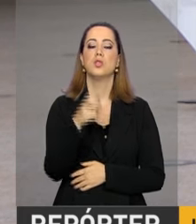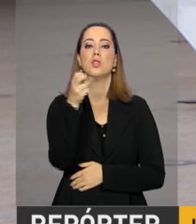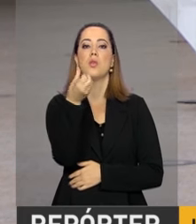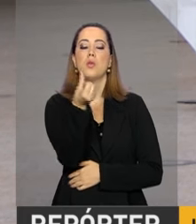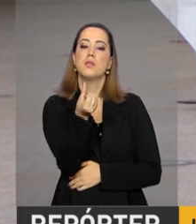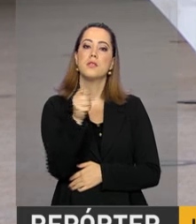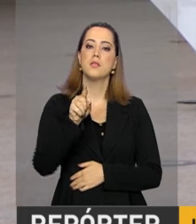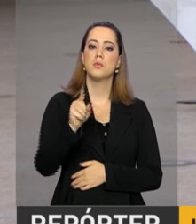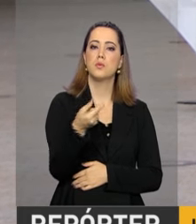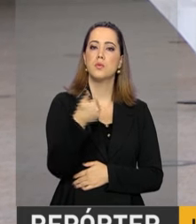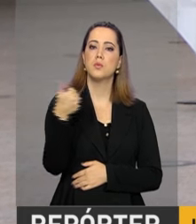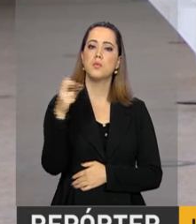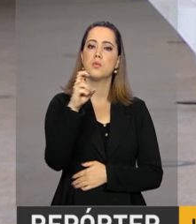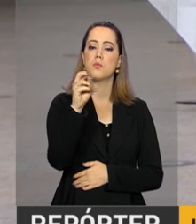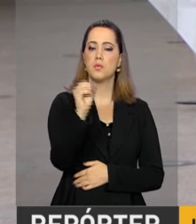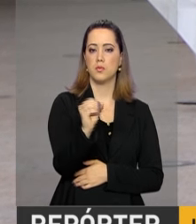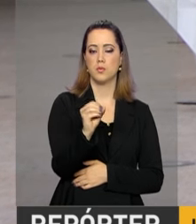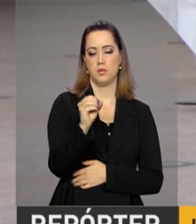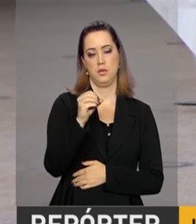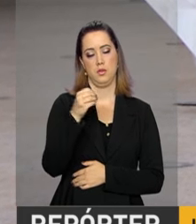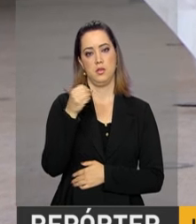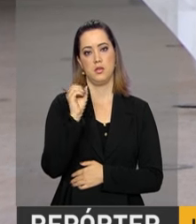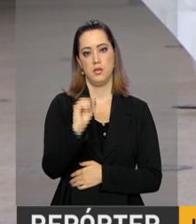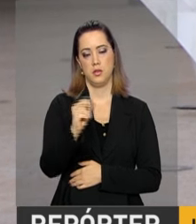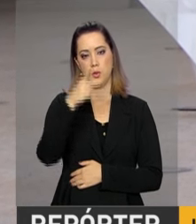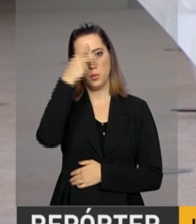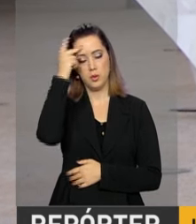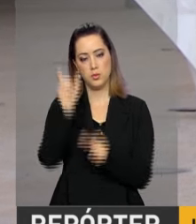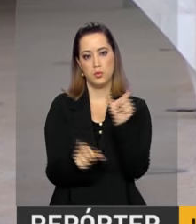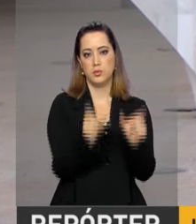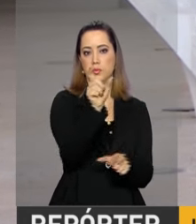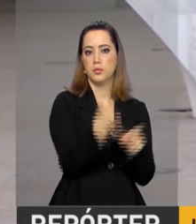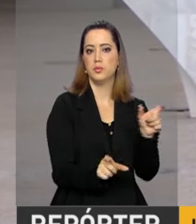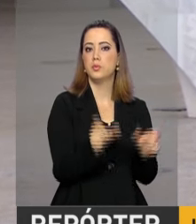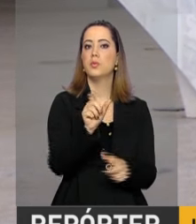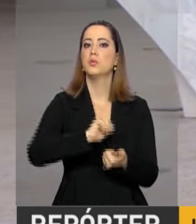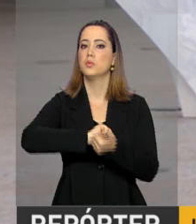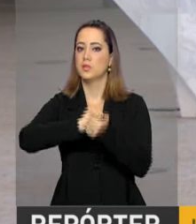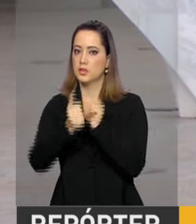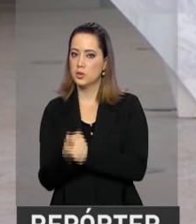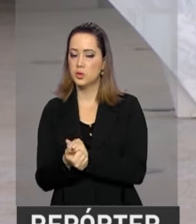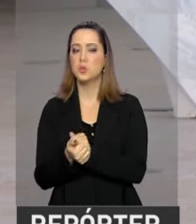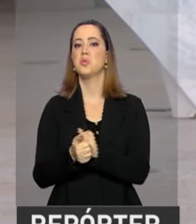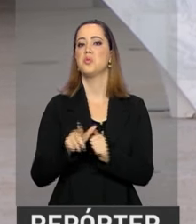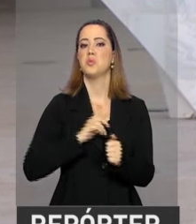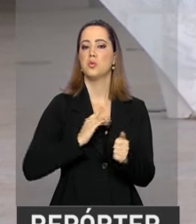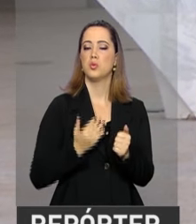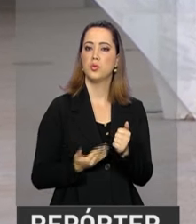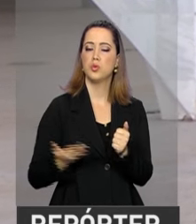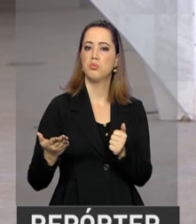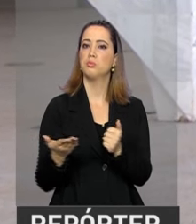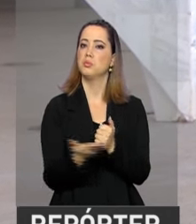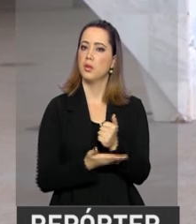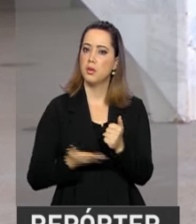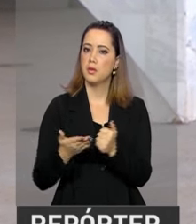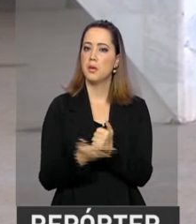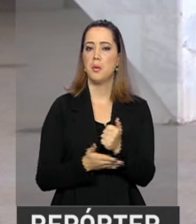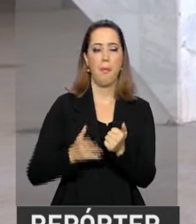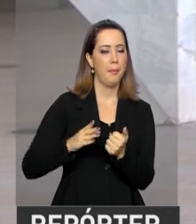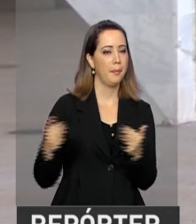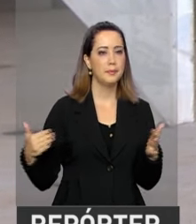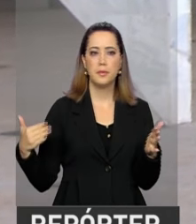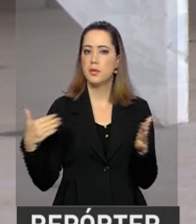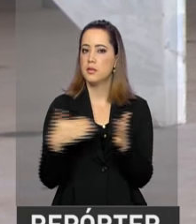6.152 esportistas de alto rendimento, desde as categorias de base até as categorias olímpica e paralímpica